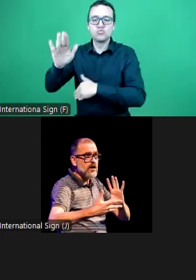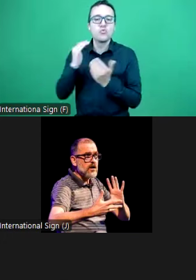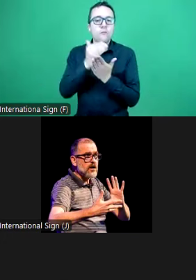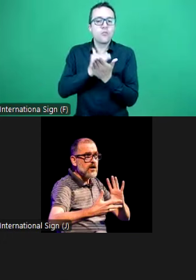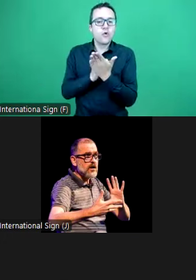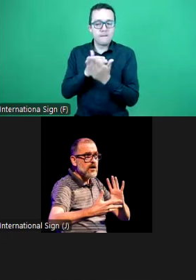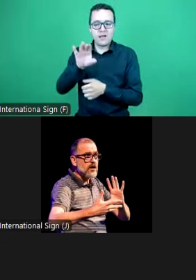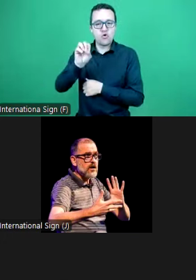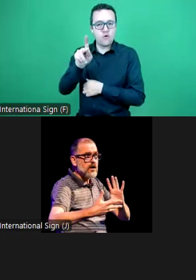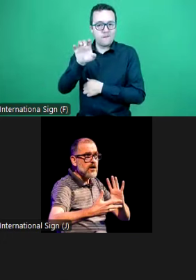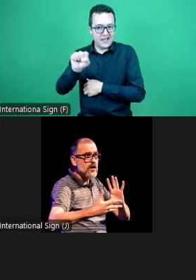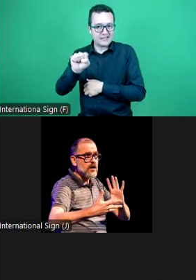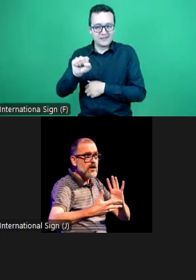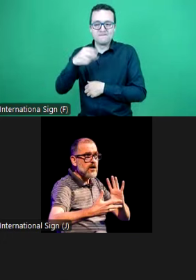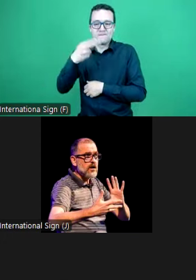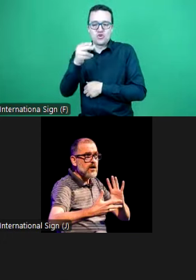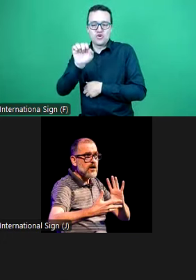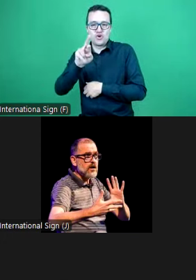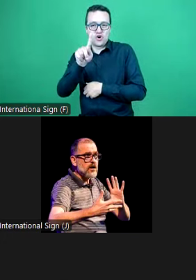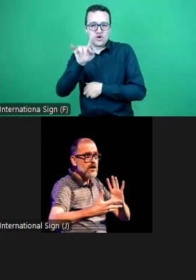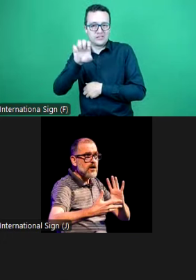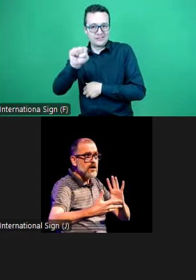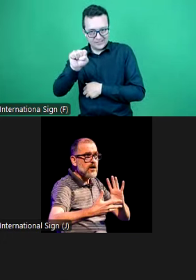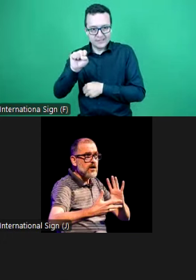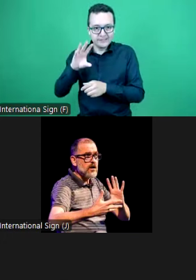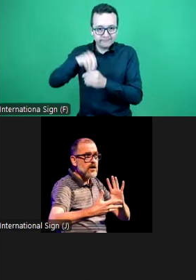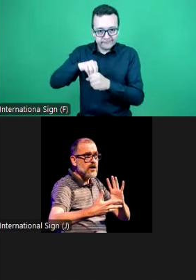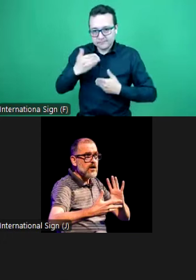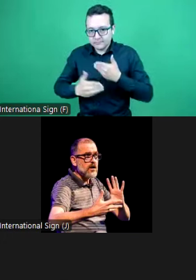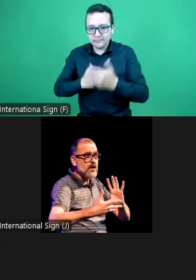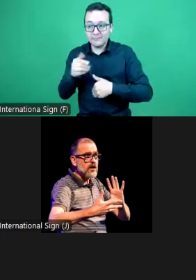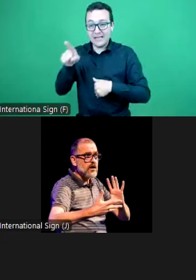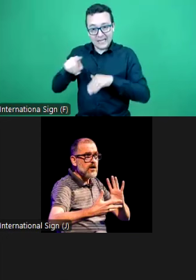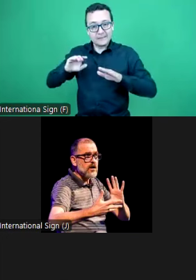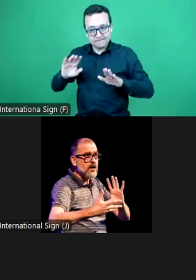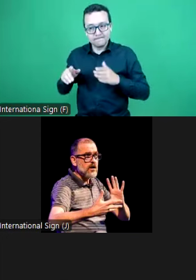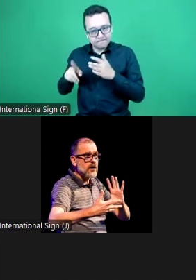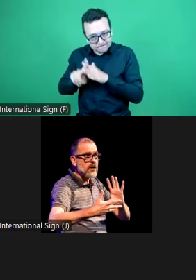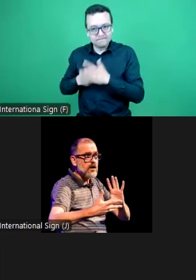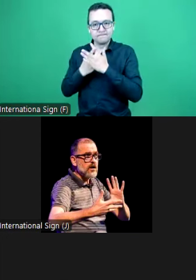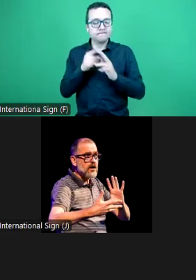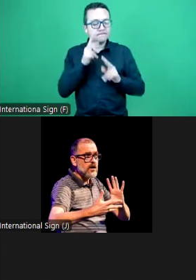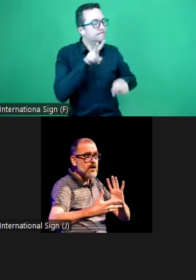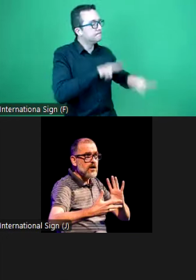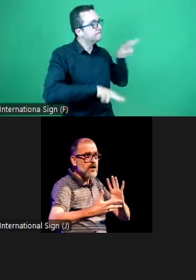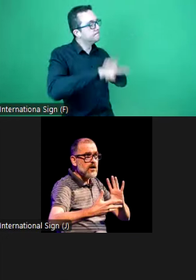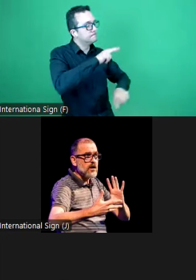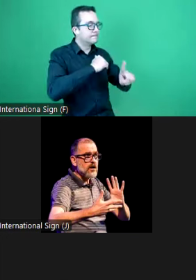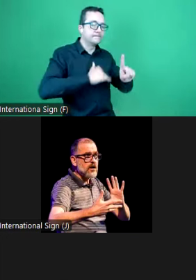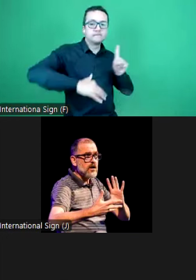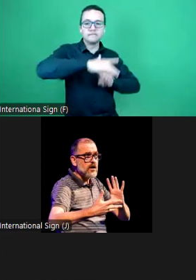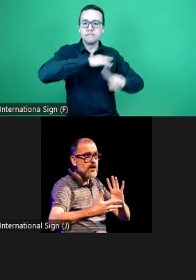doenças cardiovasculares e começou o levantamento, uma coleta